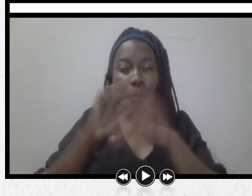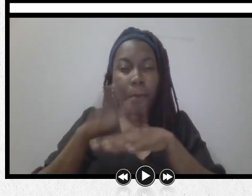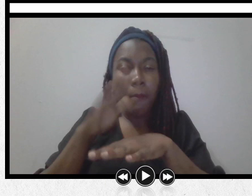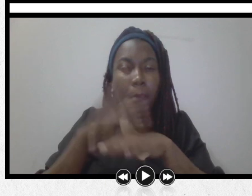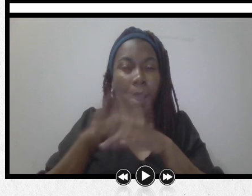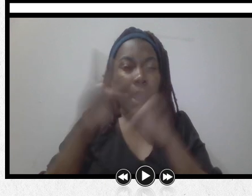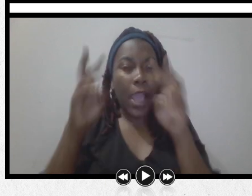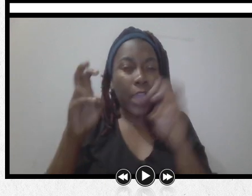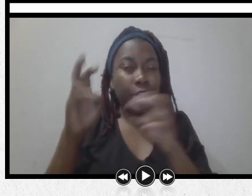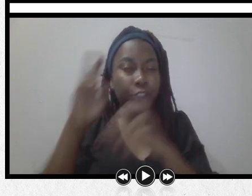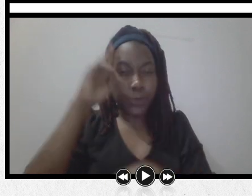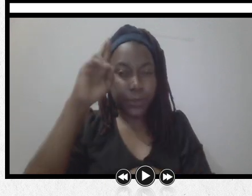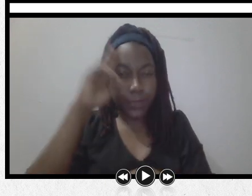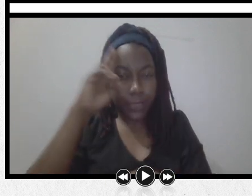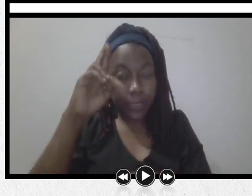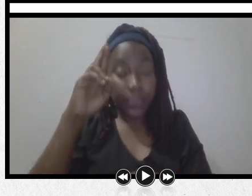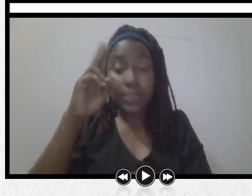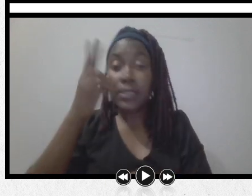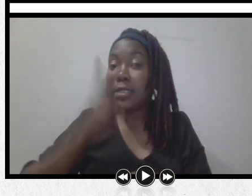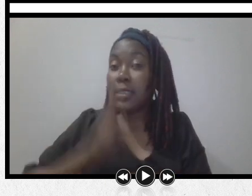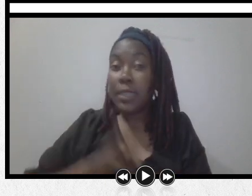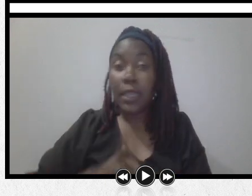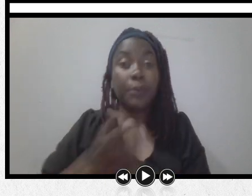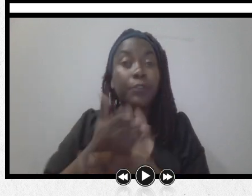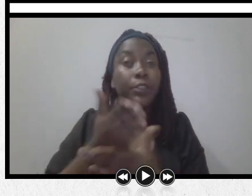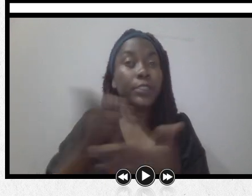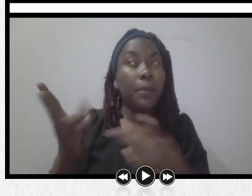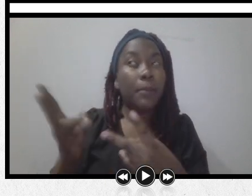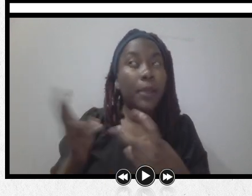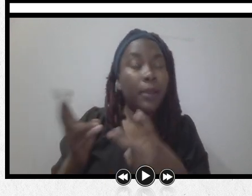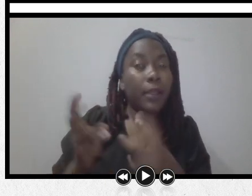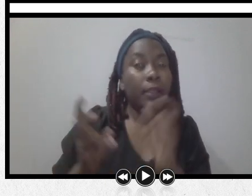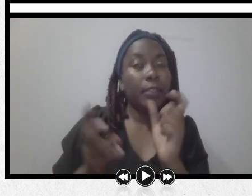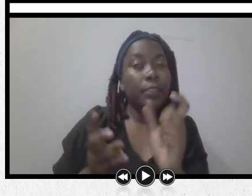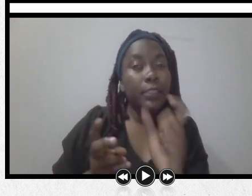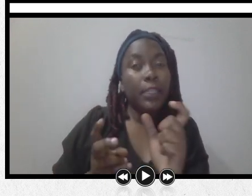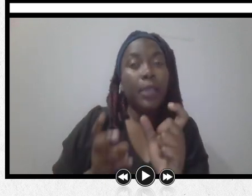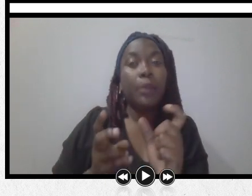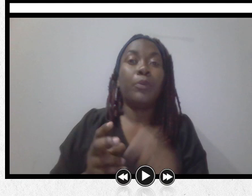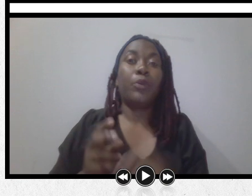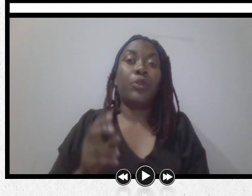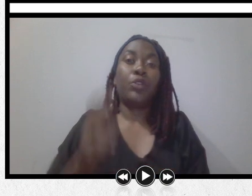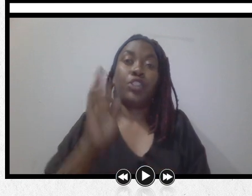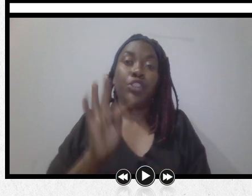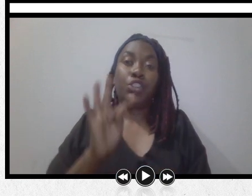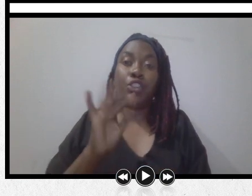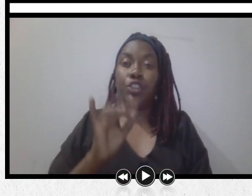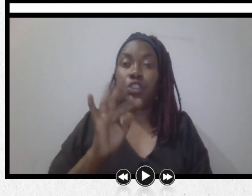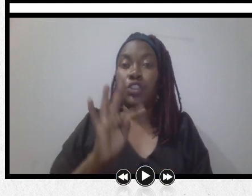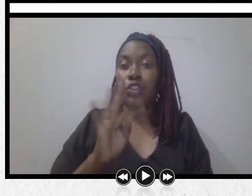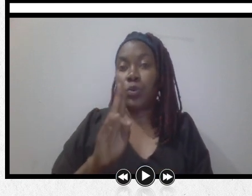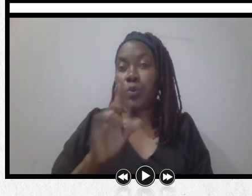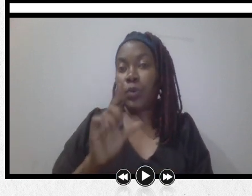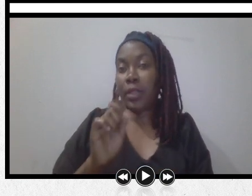essas responsabilidades, sempre vocês se depararão com esse termo titularidade. Titularidade nada mais é do